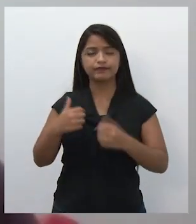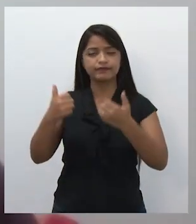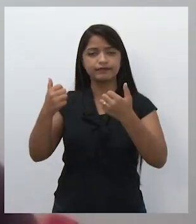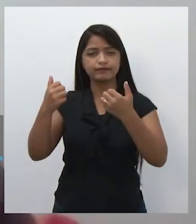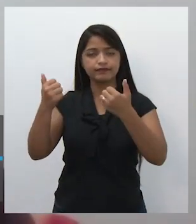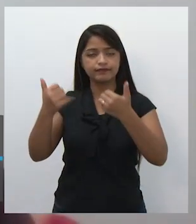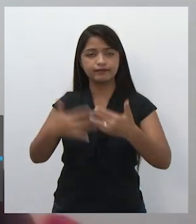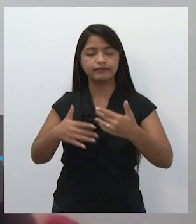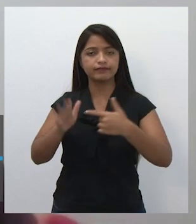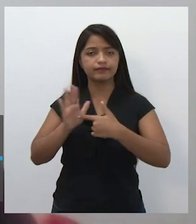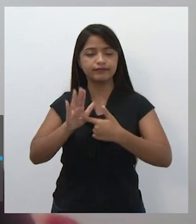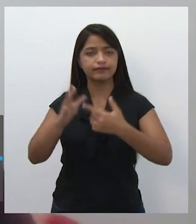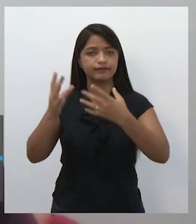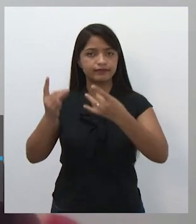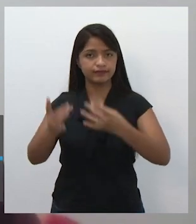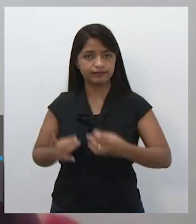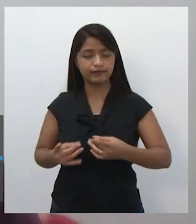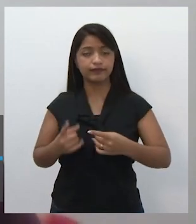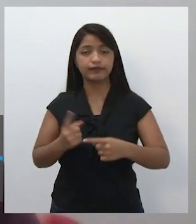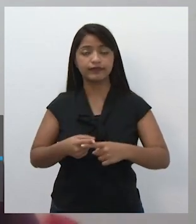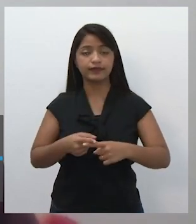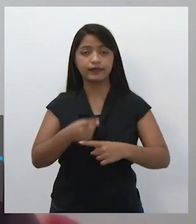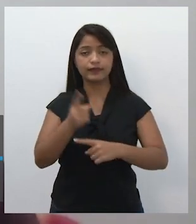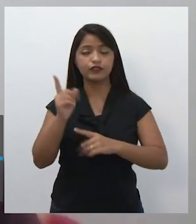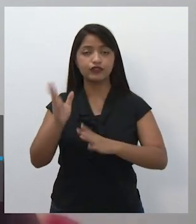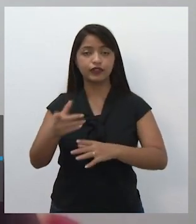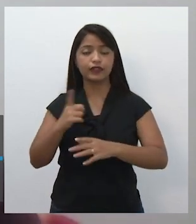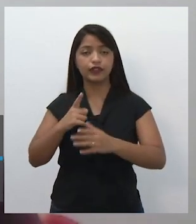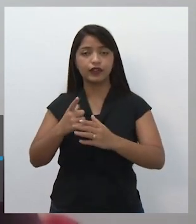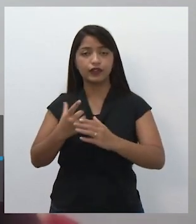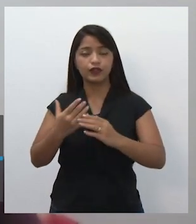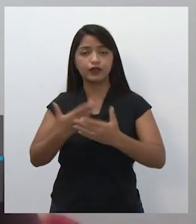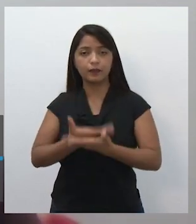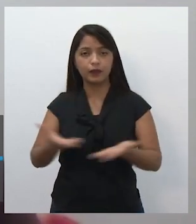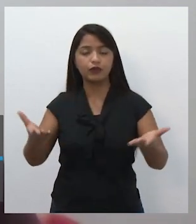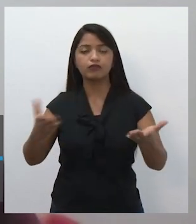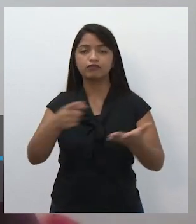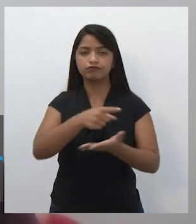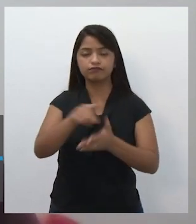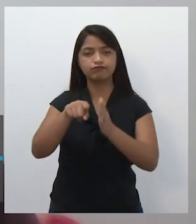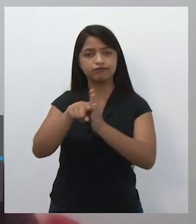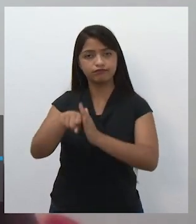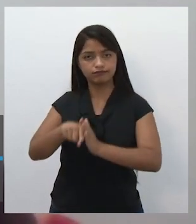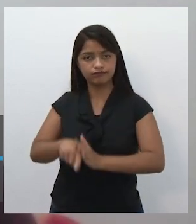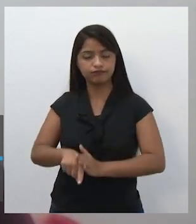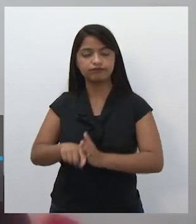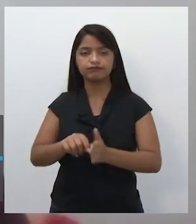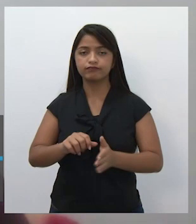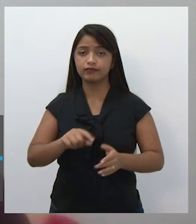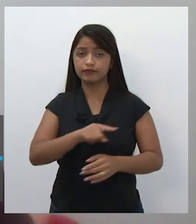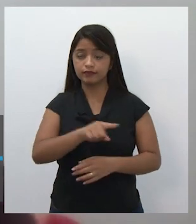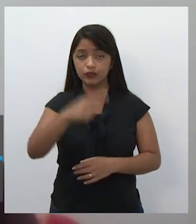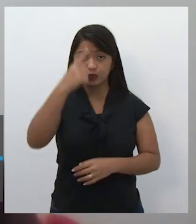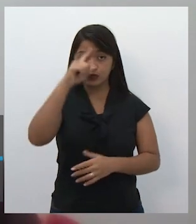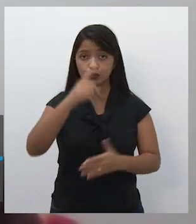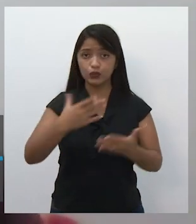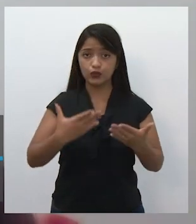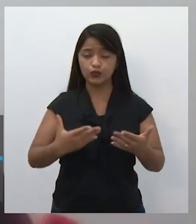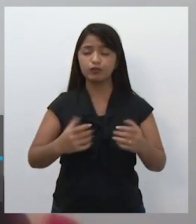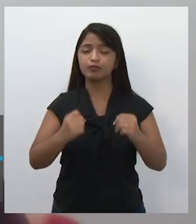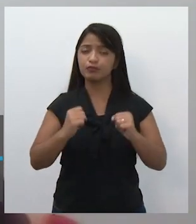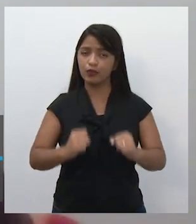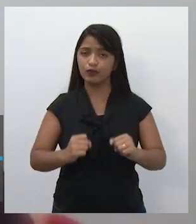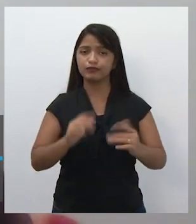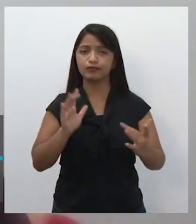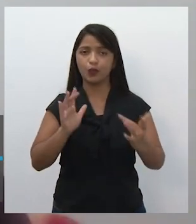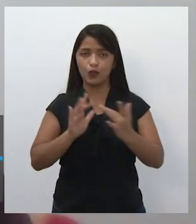no currículo paulista, mas é qualquer dúvida que vocês tenham, por gentileza, entre em contato conosco, tá? Os campos